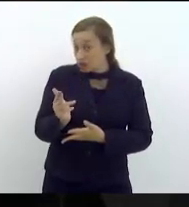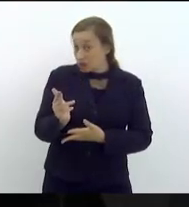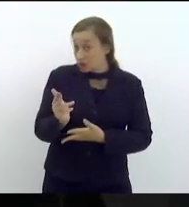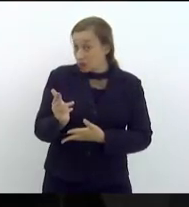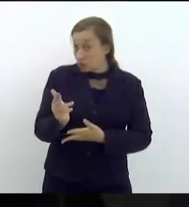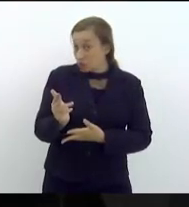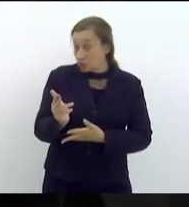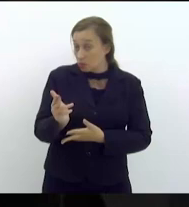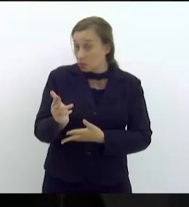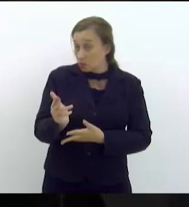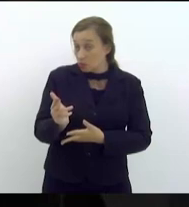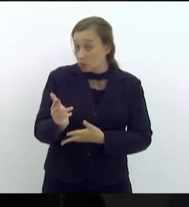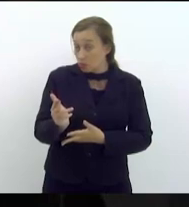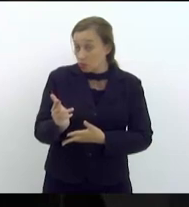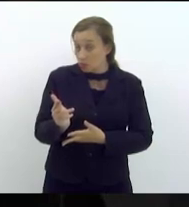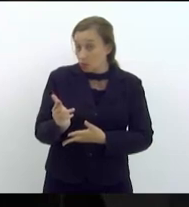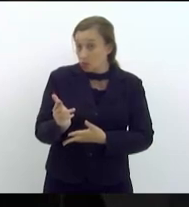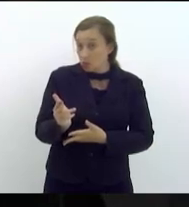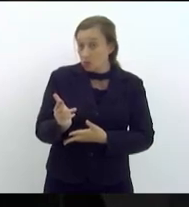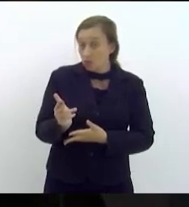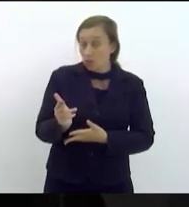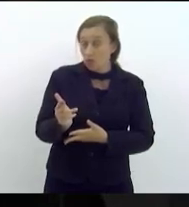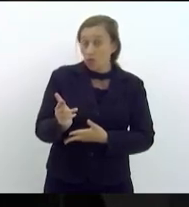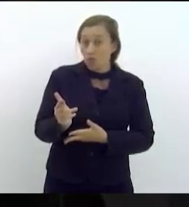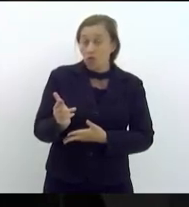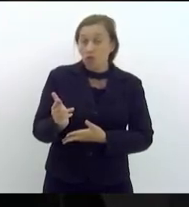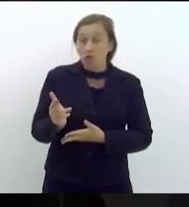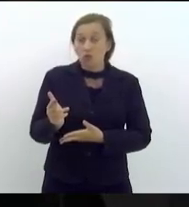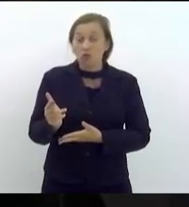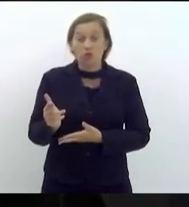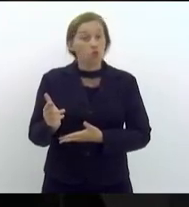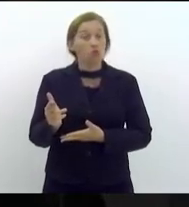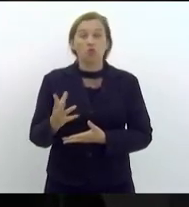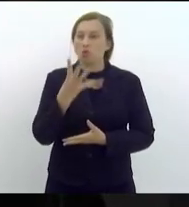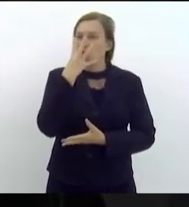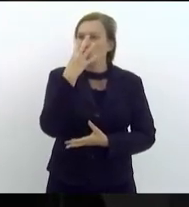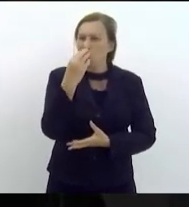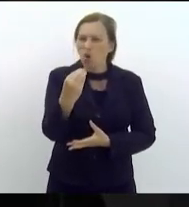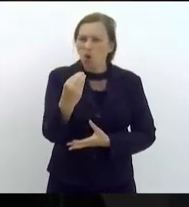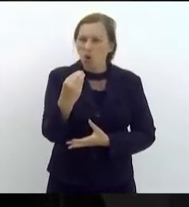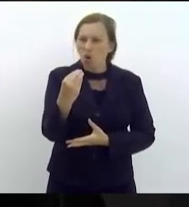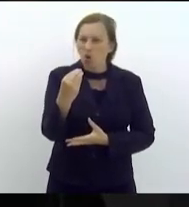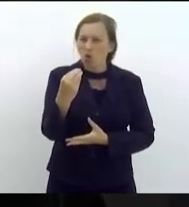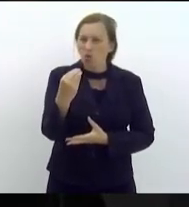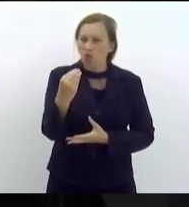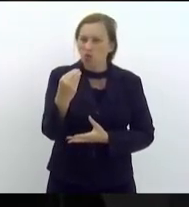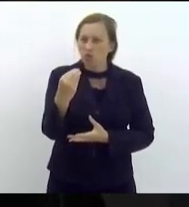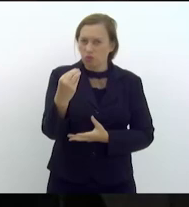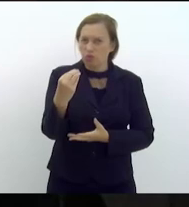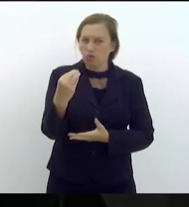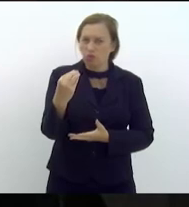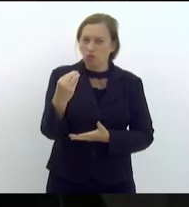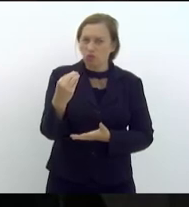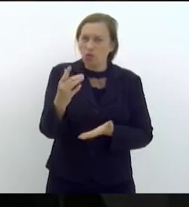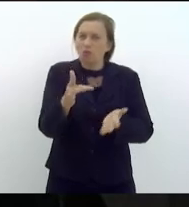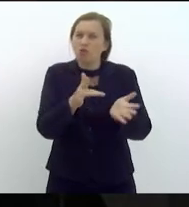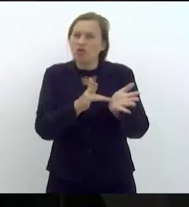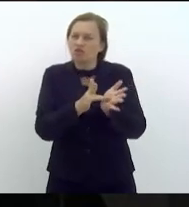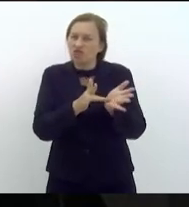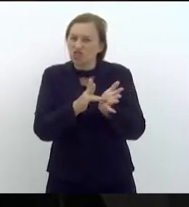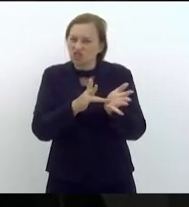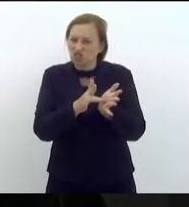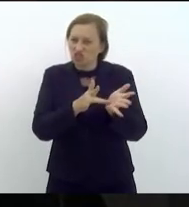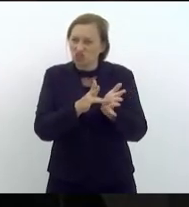um lobo em pele de cordeiro de um tema que é legítimo a partir do momento que existe um princípio ativo